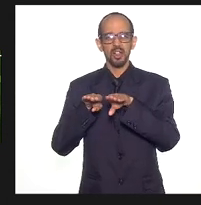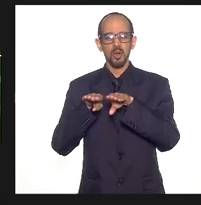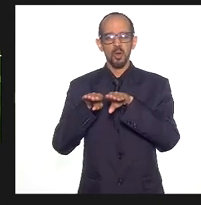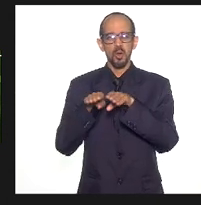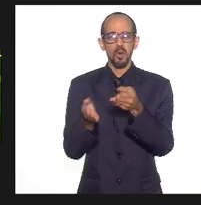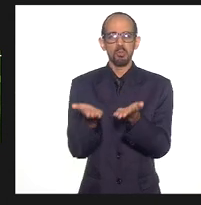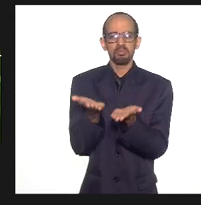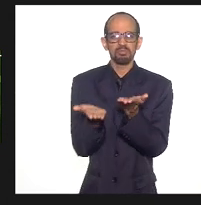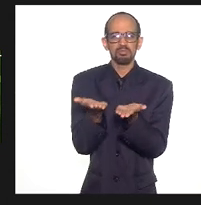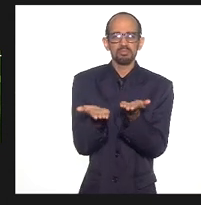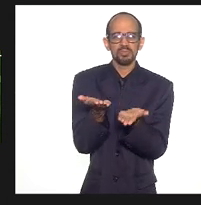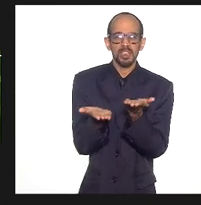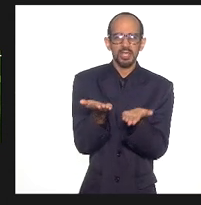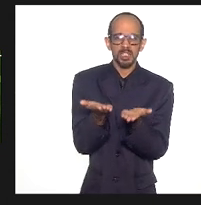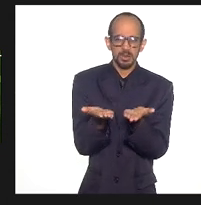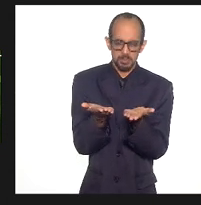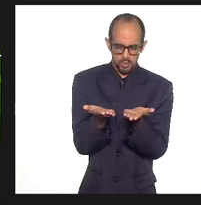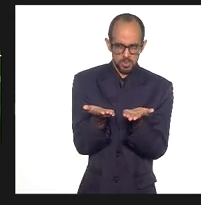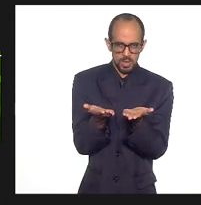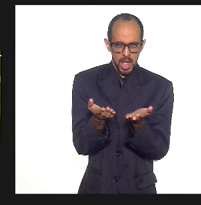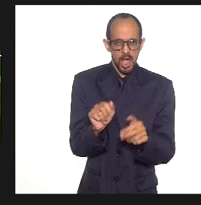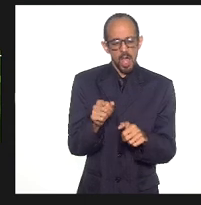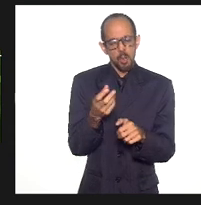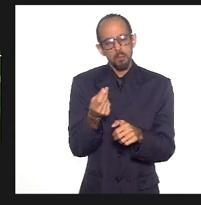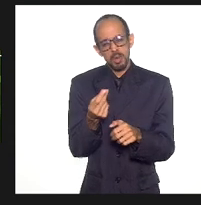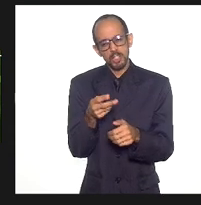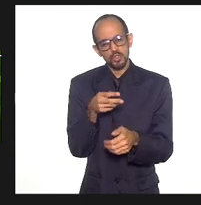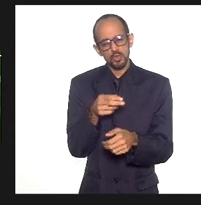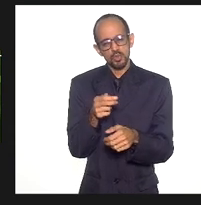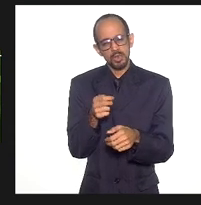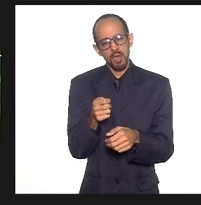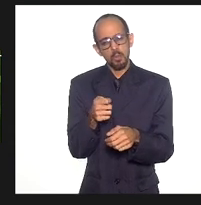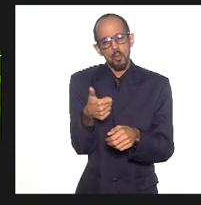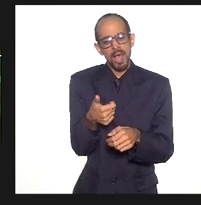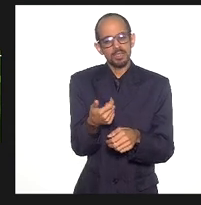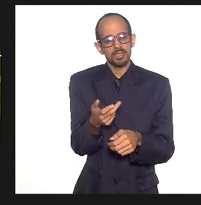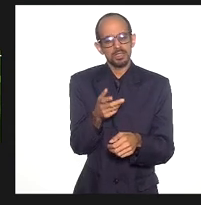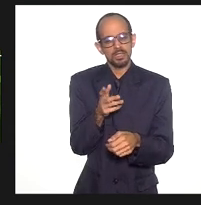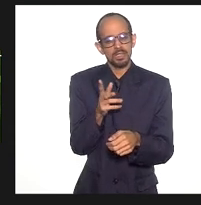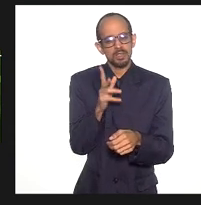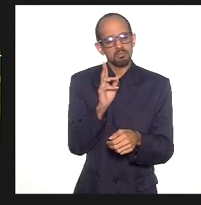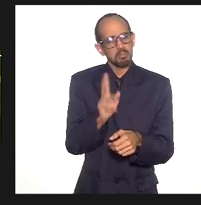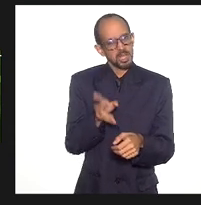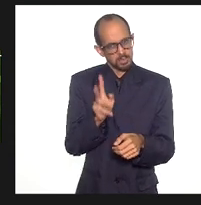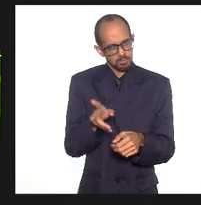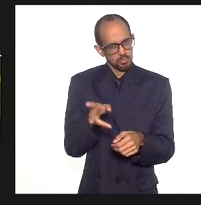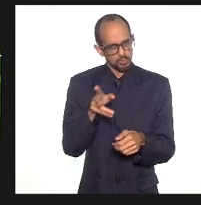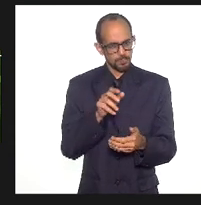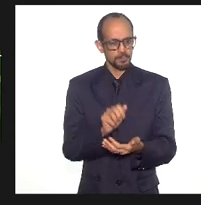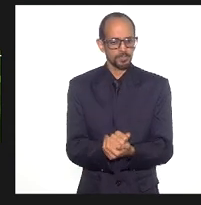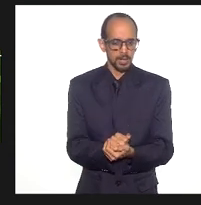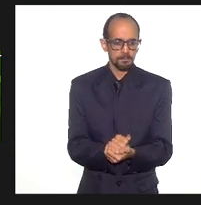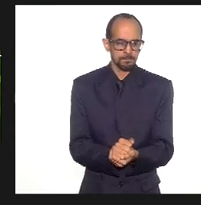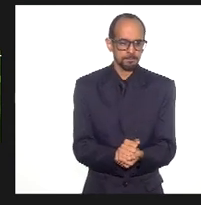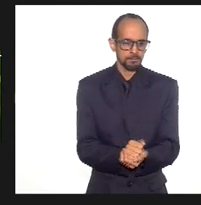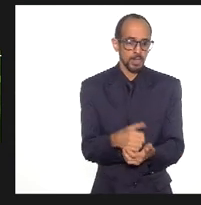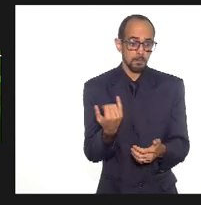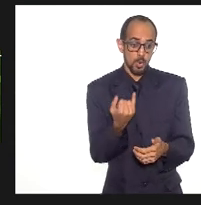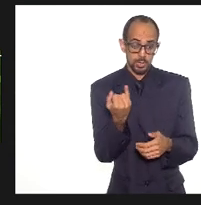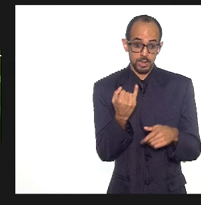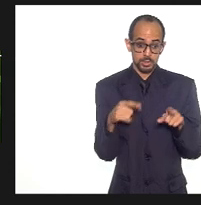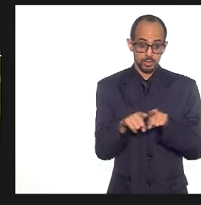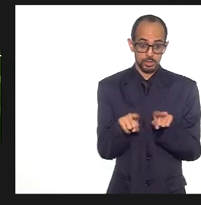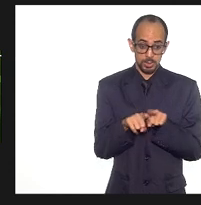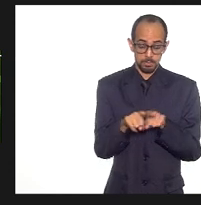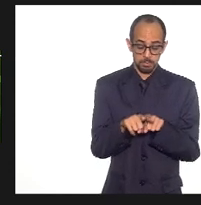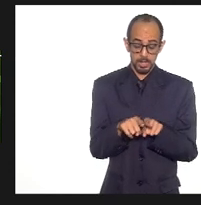que estável. Então, a gente precisa olhar para essa variável. É importante a gente também aqui indicar,